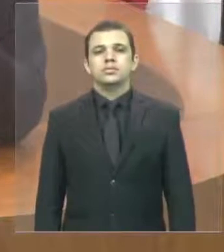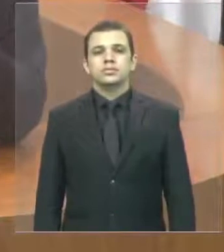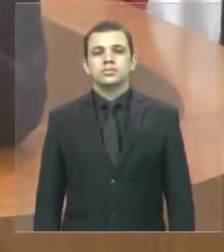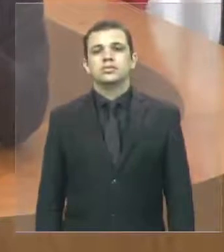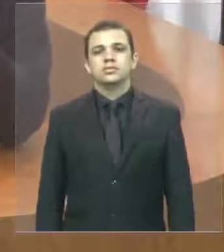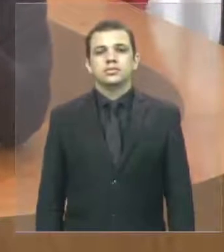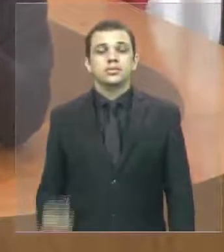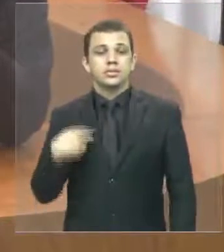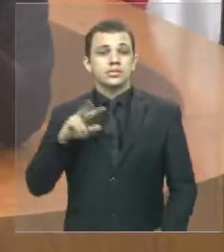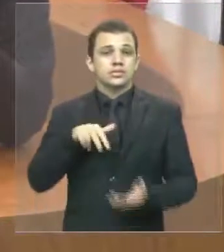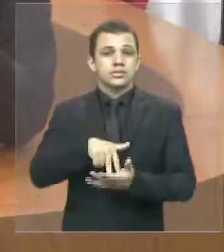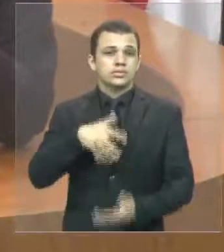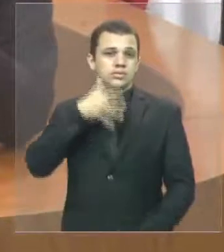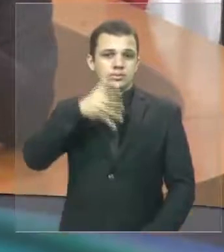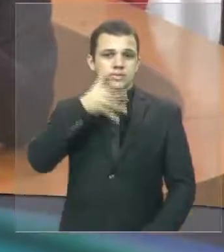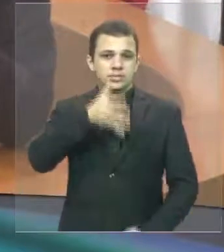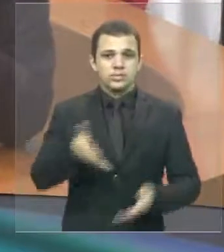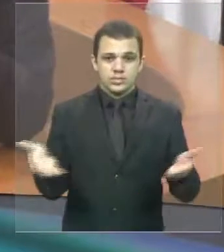subo esta tribuna